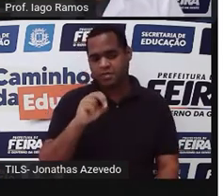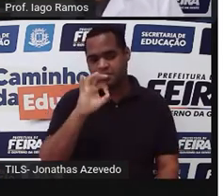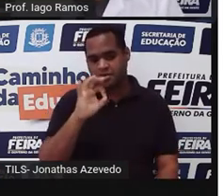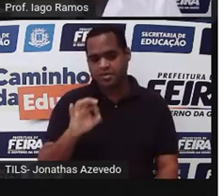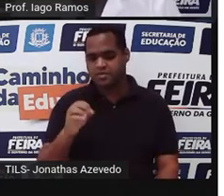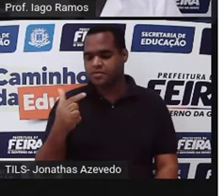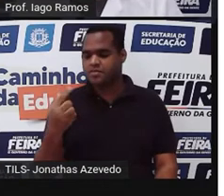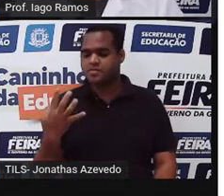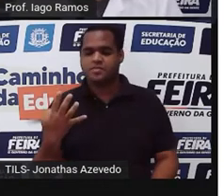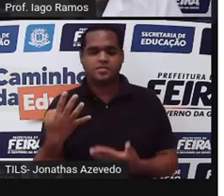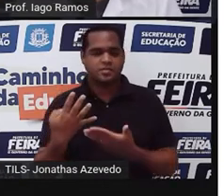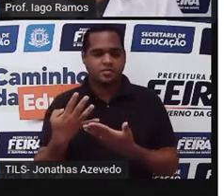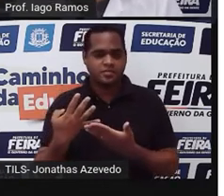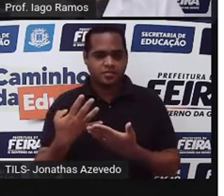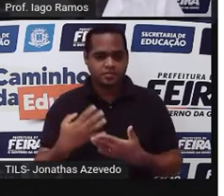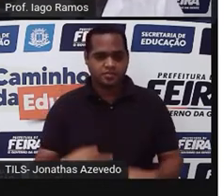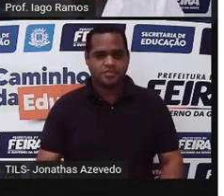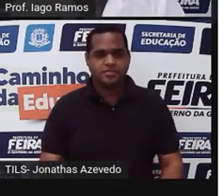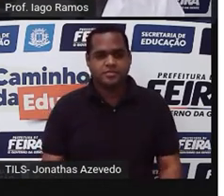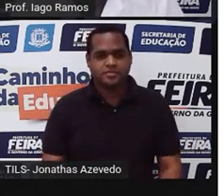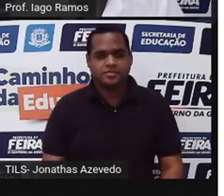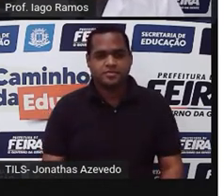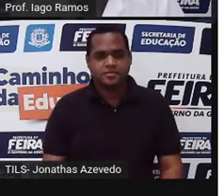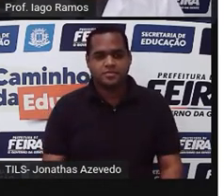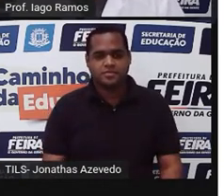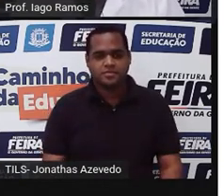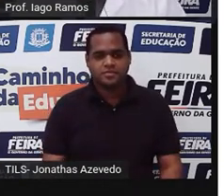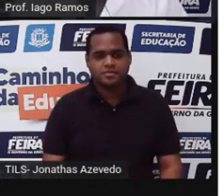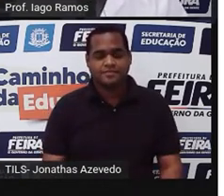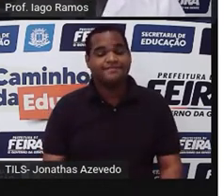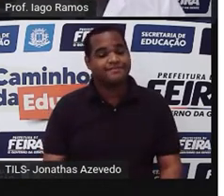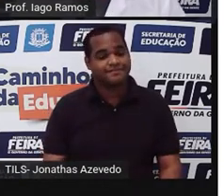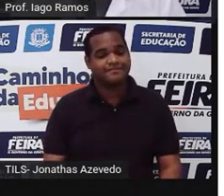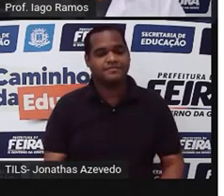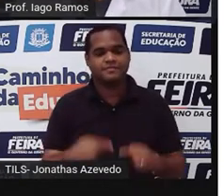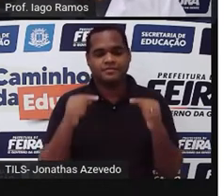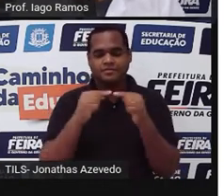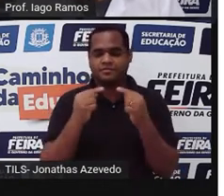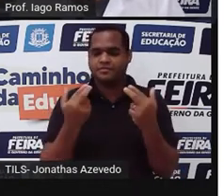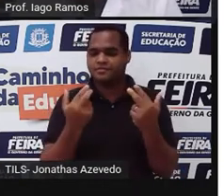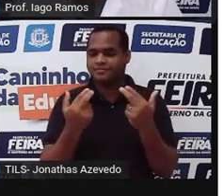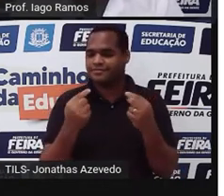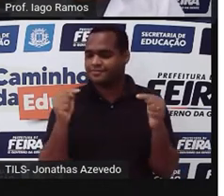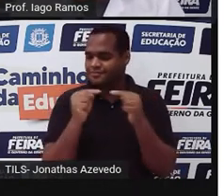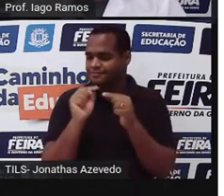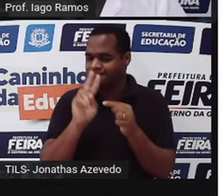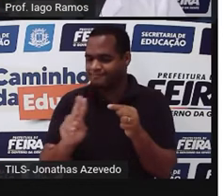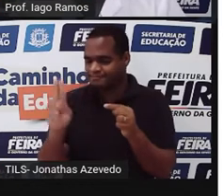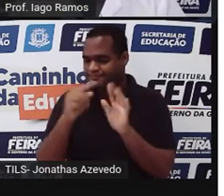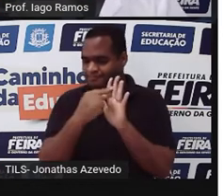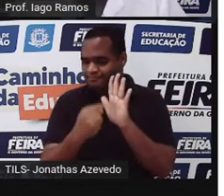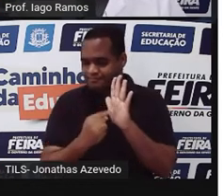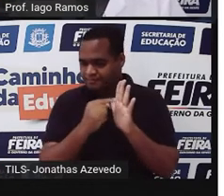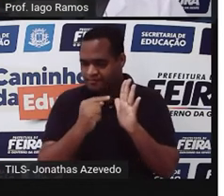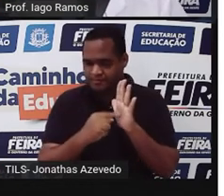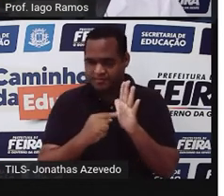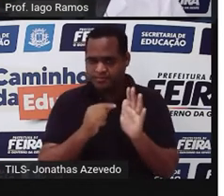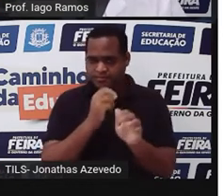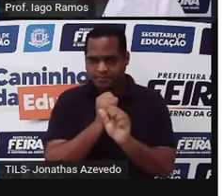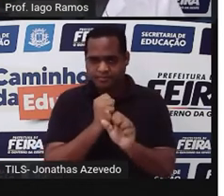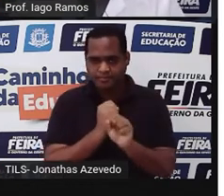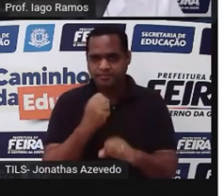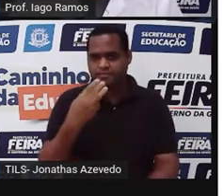cinquenta por cento de 24 mesma coisa usando calculadora 30 segundos na